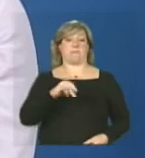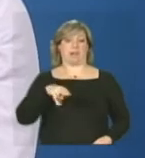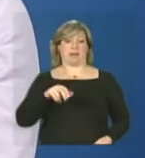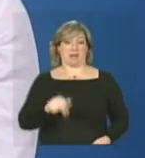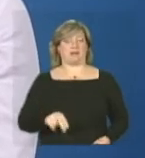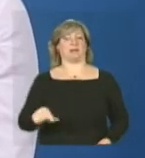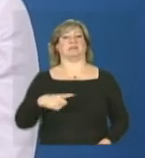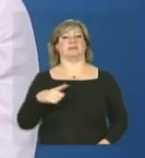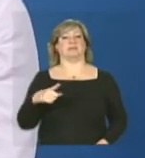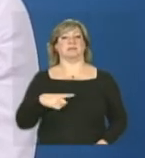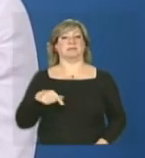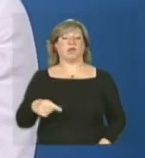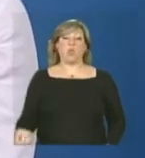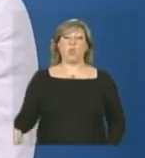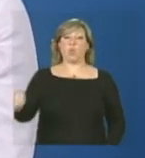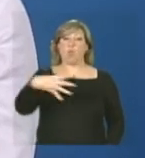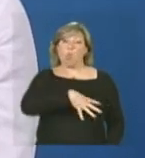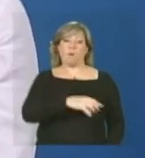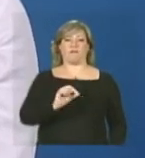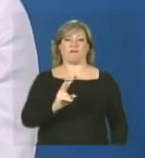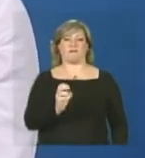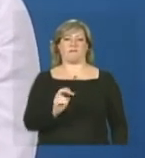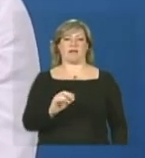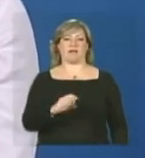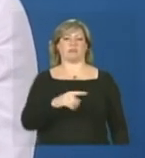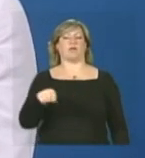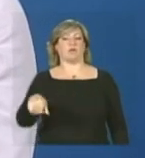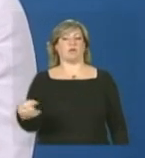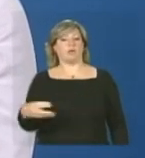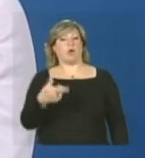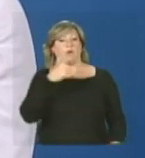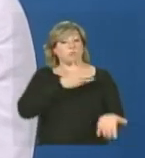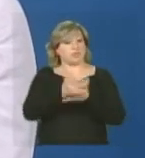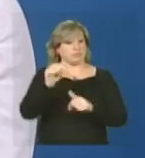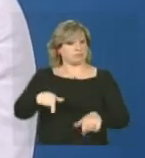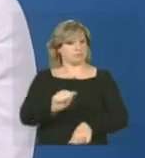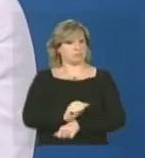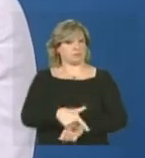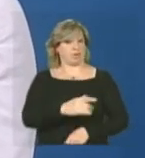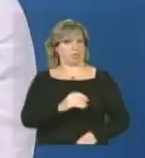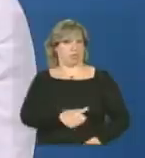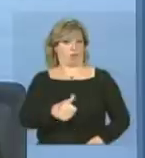PNAM, quer dizer, uma nova versão, a atualização da PNAM seja aprovada ainda esse ano.